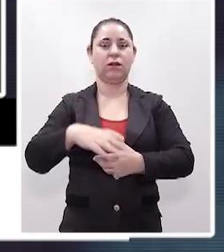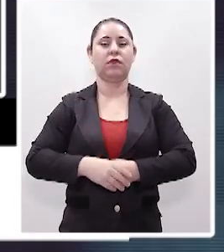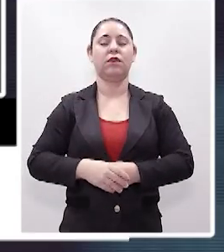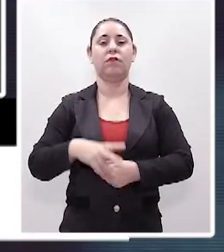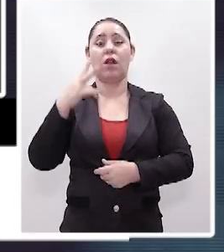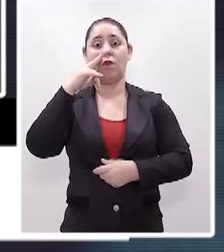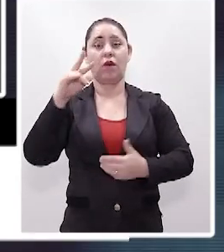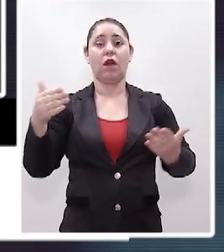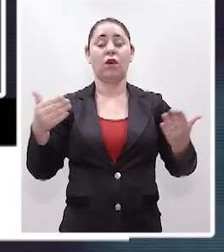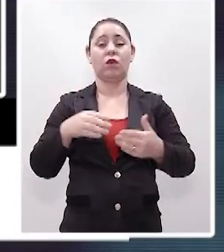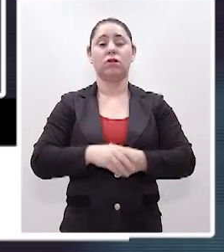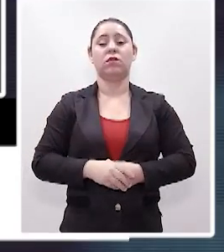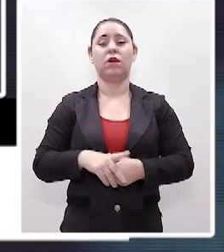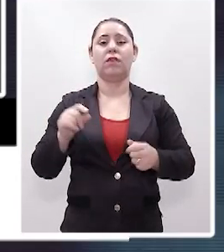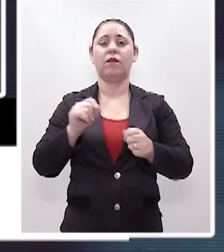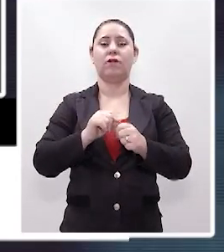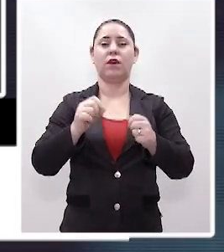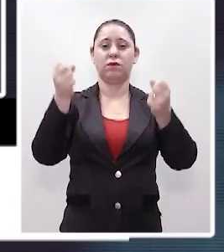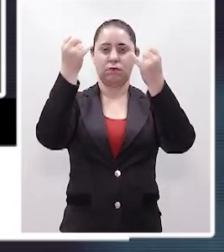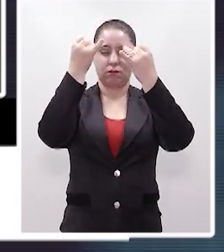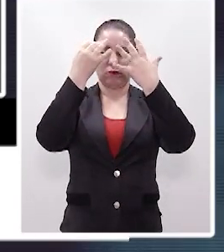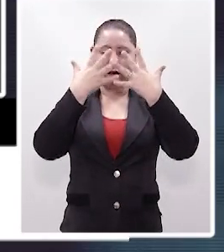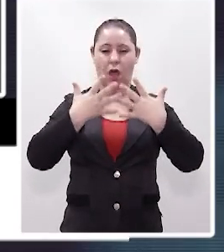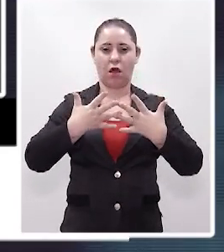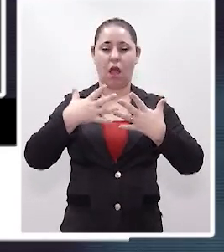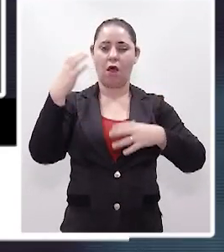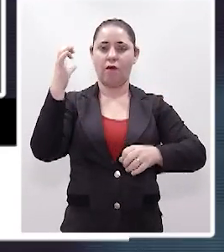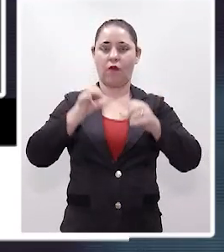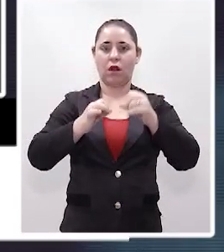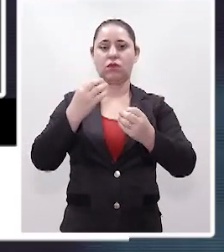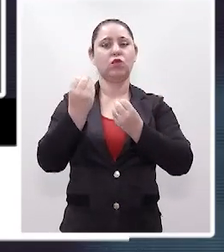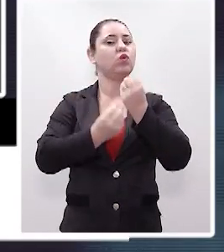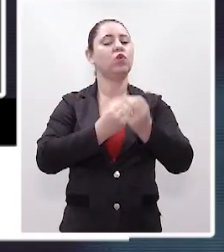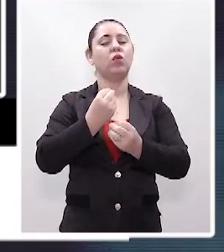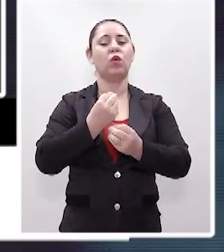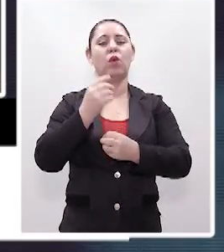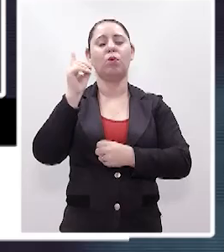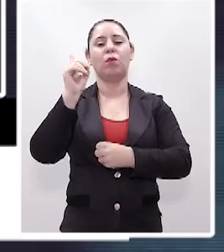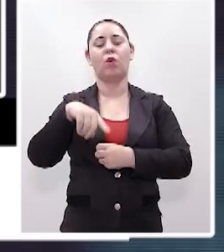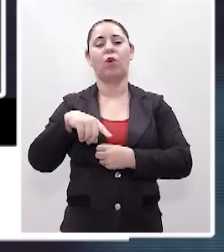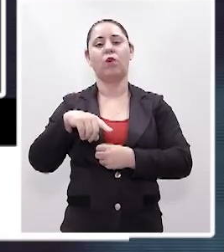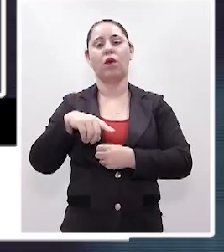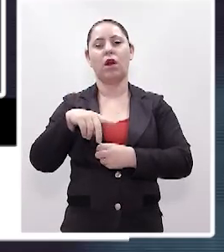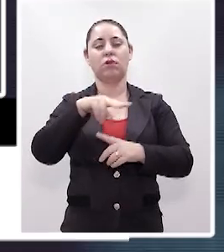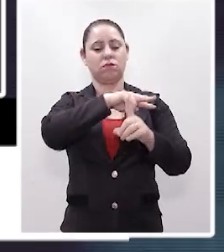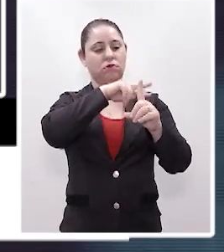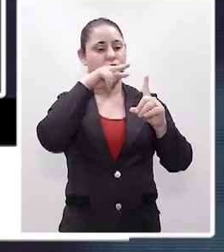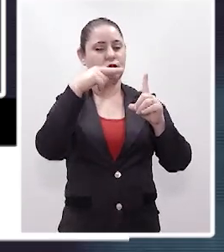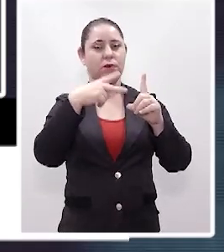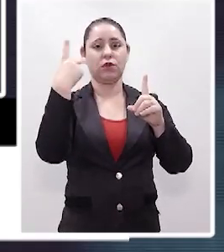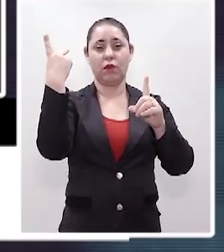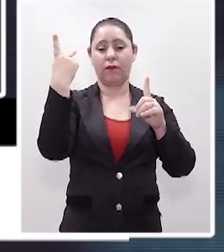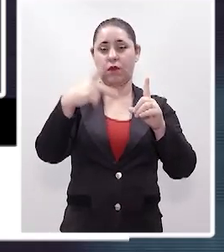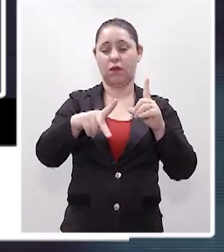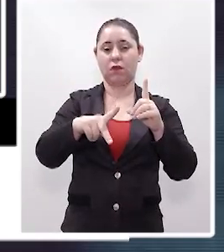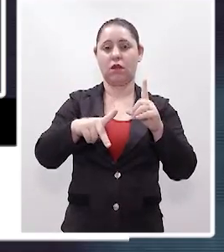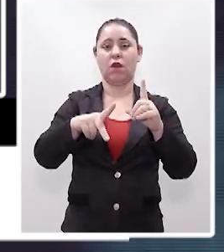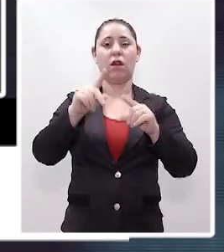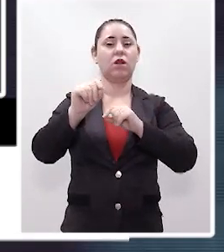um trecho dela agora. Ela fez uma rápida avaliação de como foi, na perspectiva